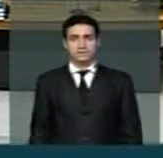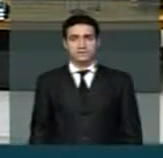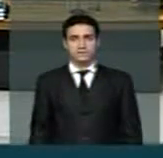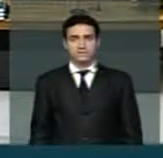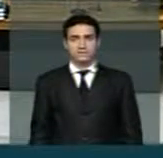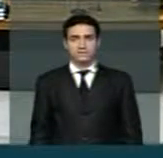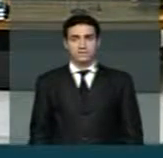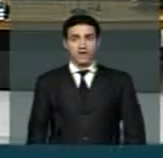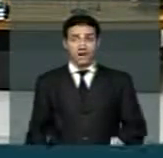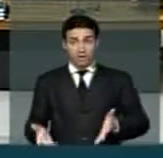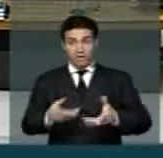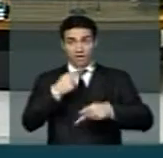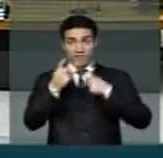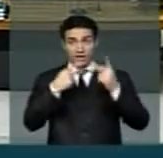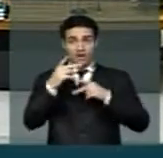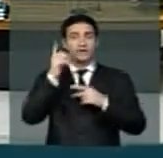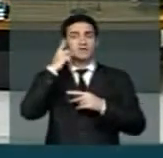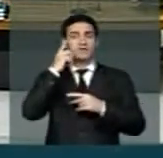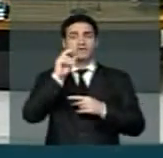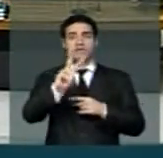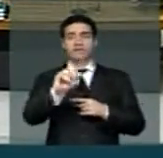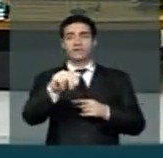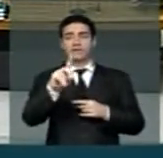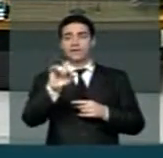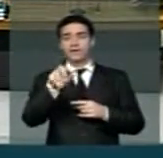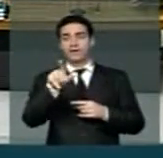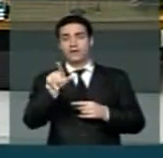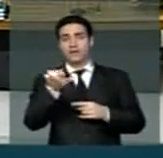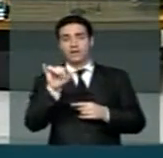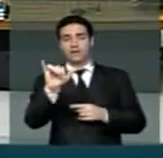A palavra o deputado Vanderlei